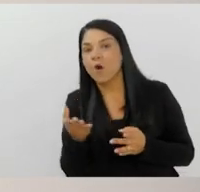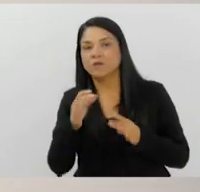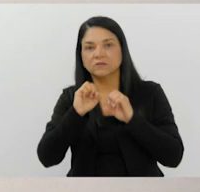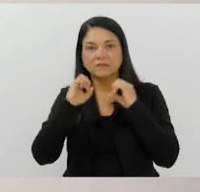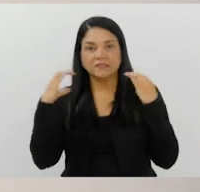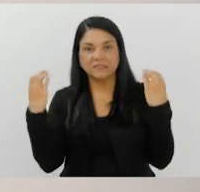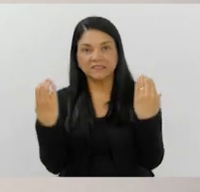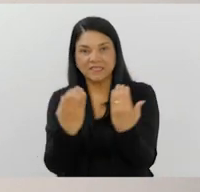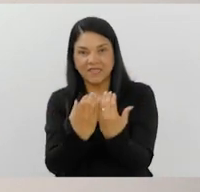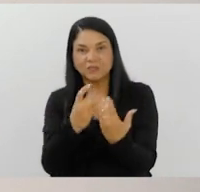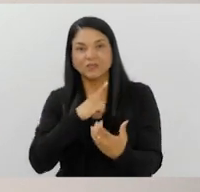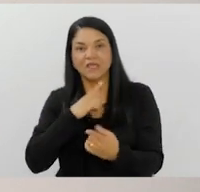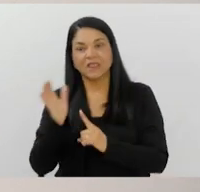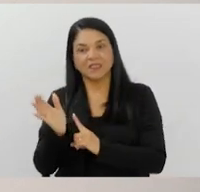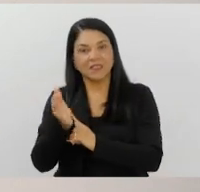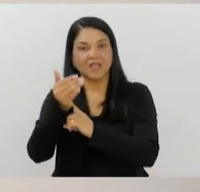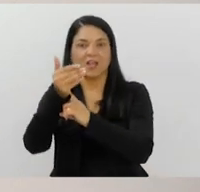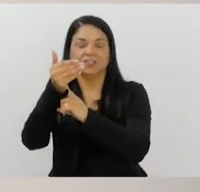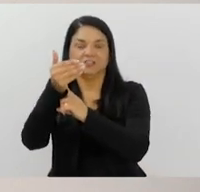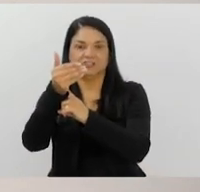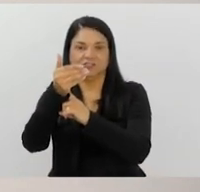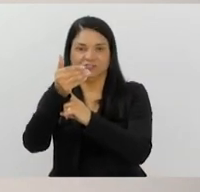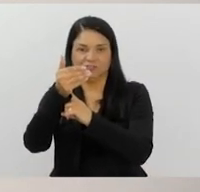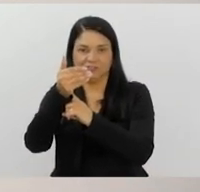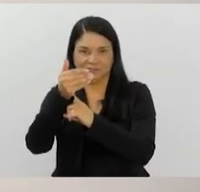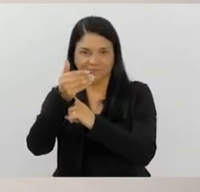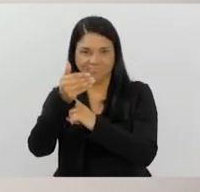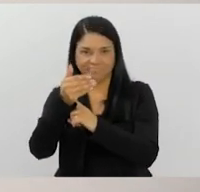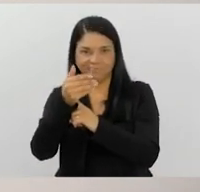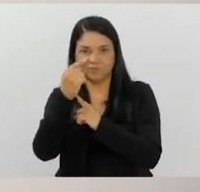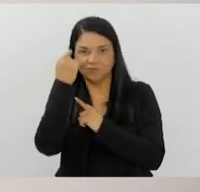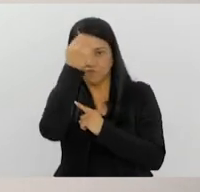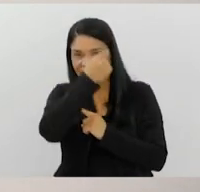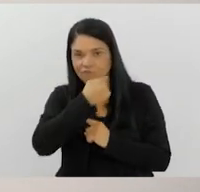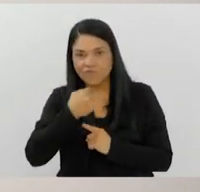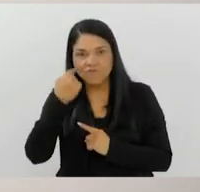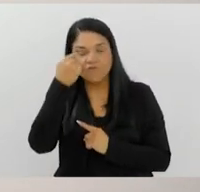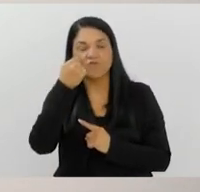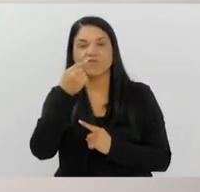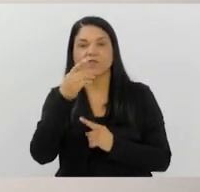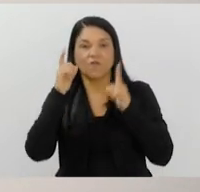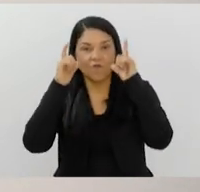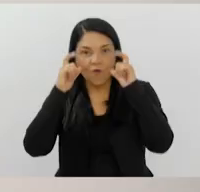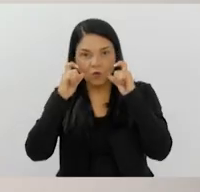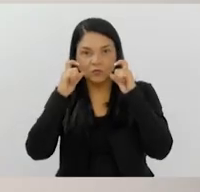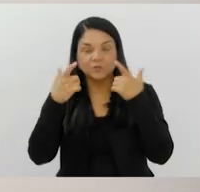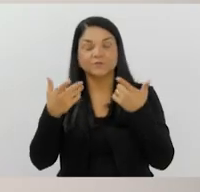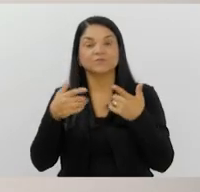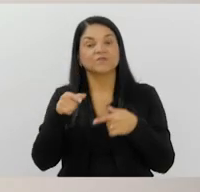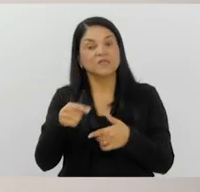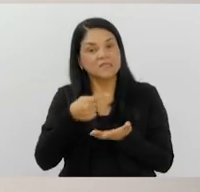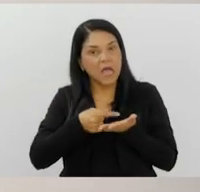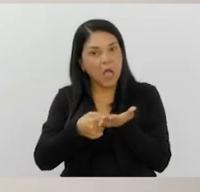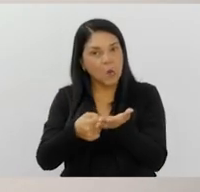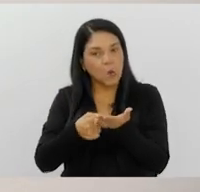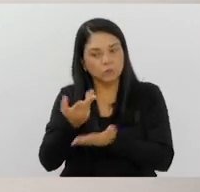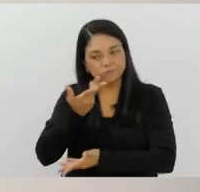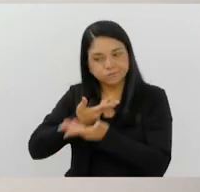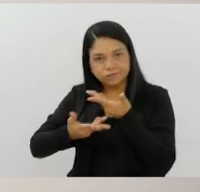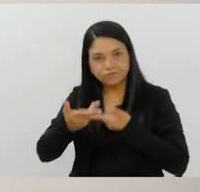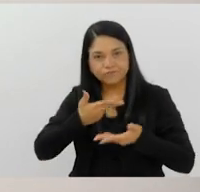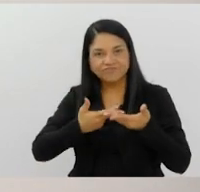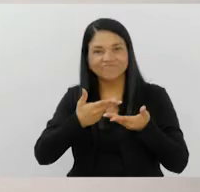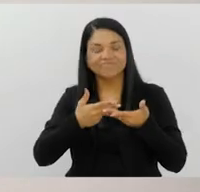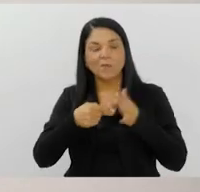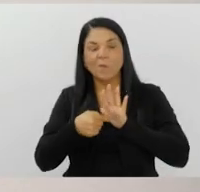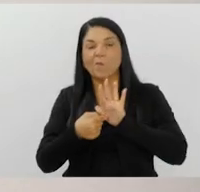eh essa tecnologia para para entrar e esse acordo de cooperação demonstra um